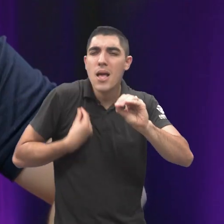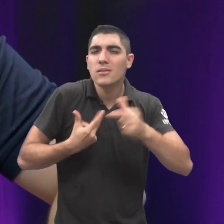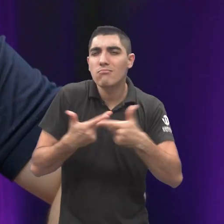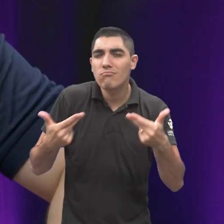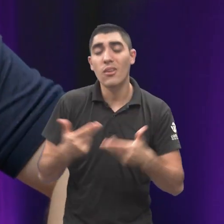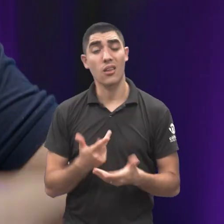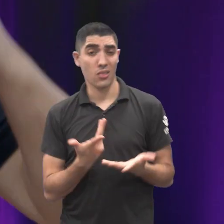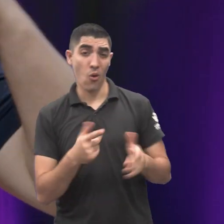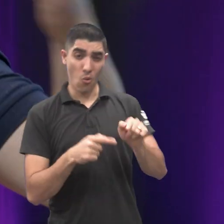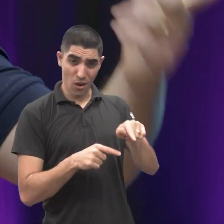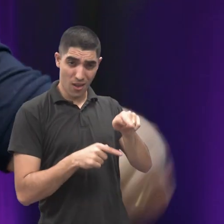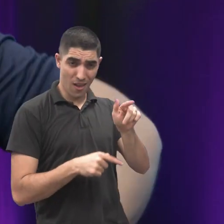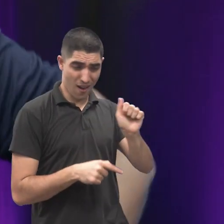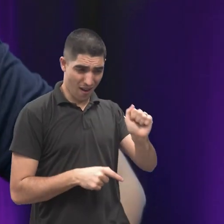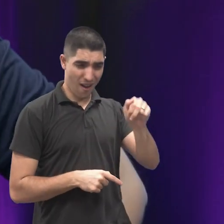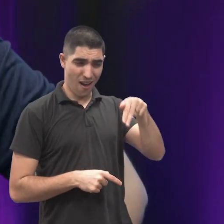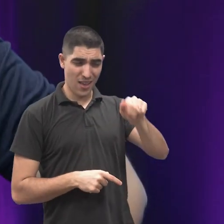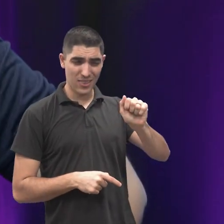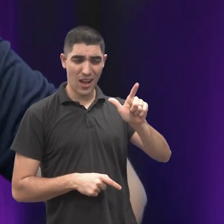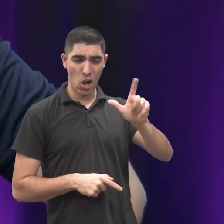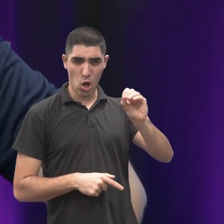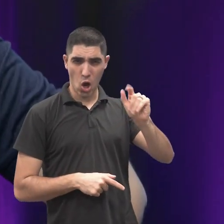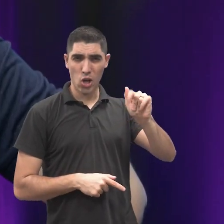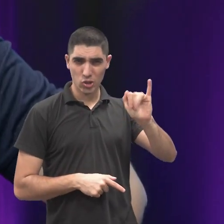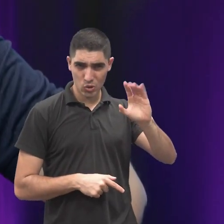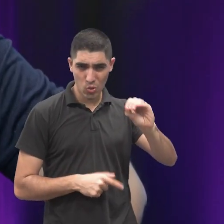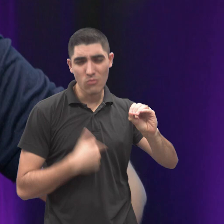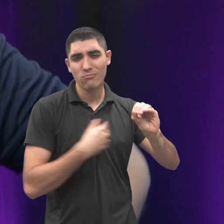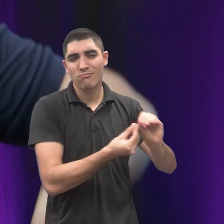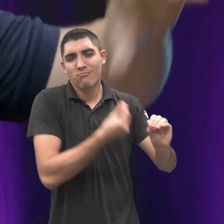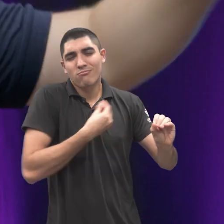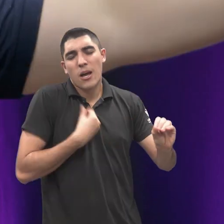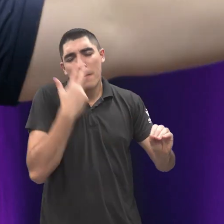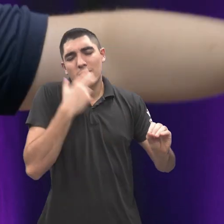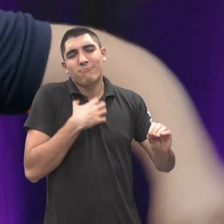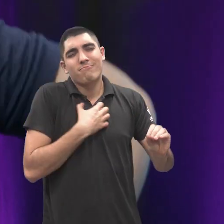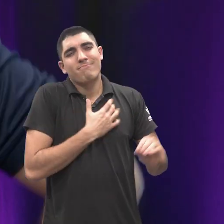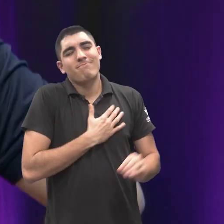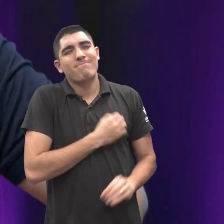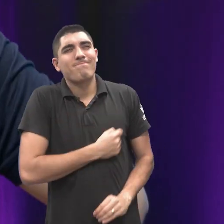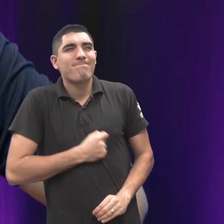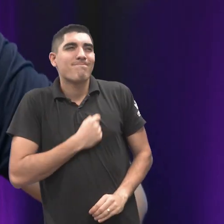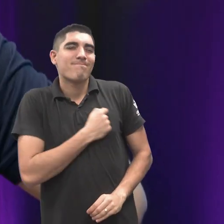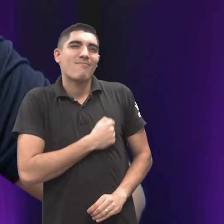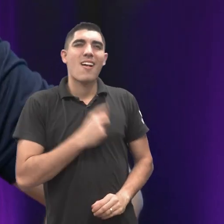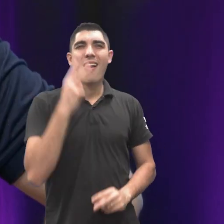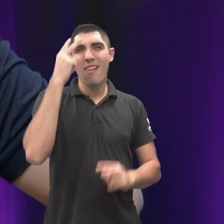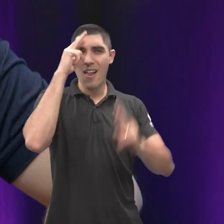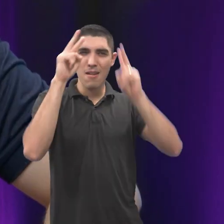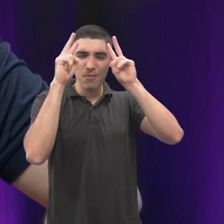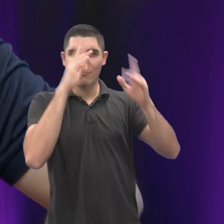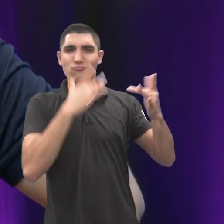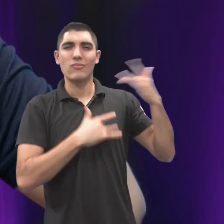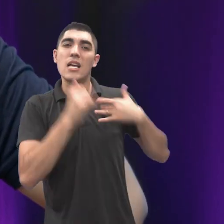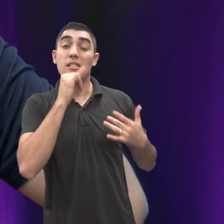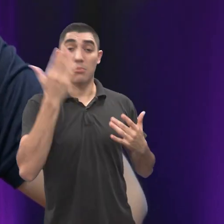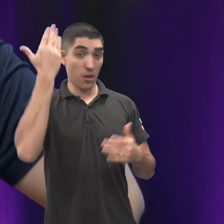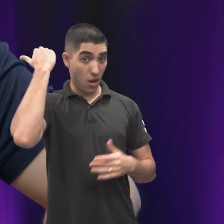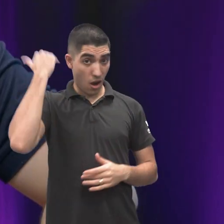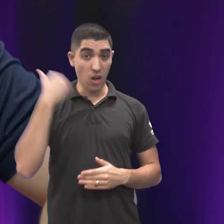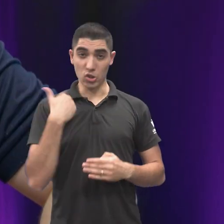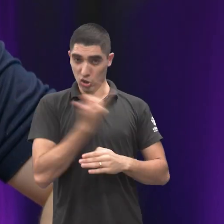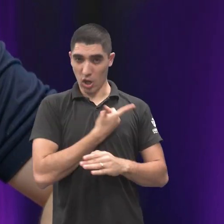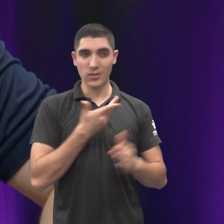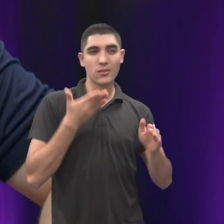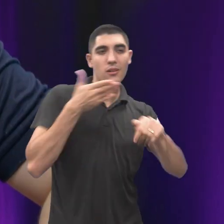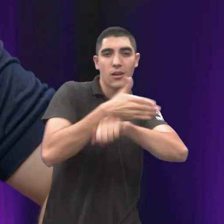né? Eu até me lembro do período em que eu ia nas locadoras, pegava os filmes